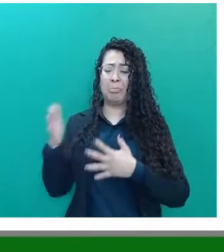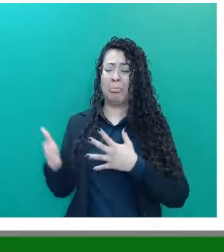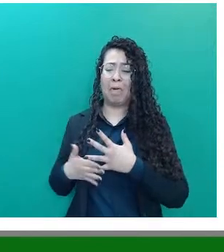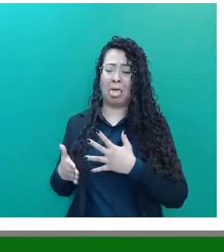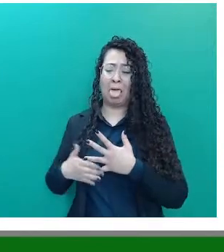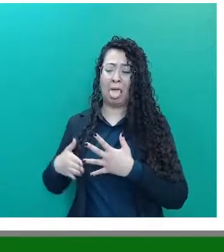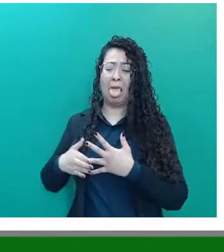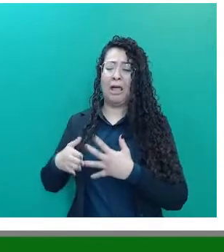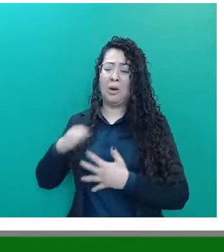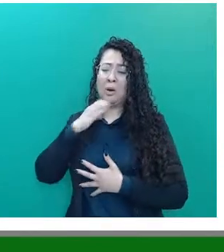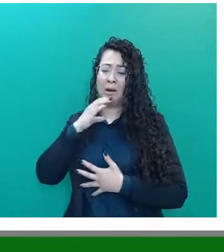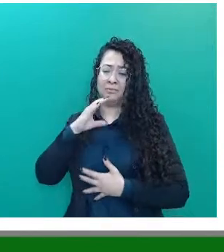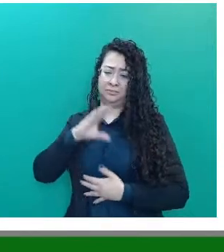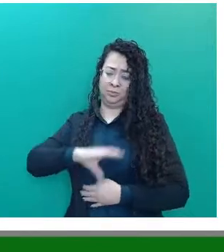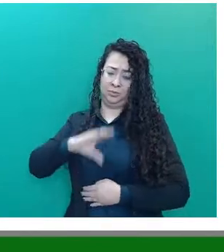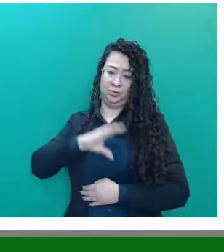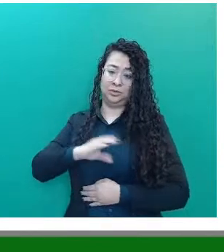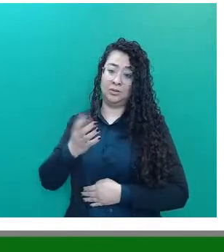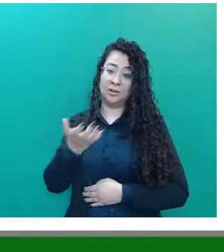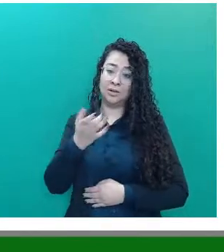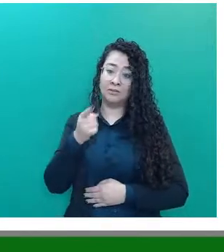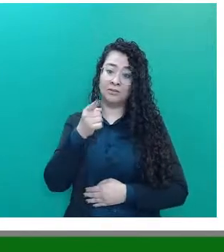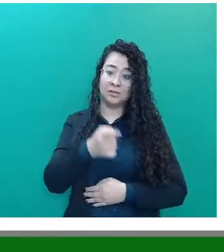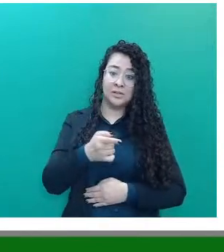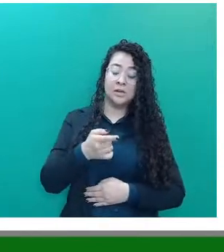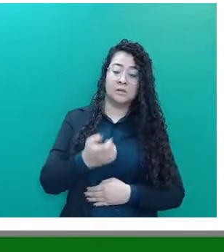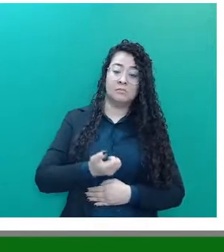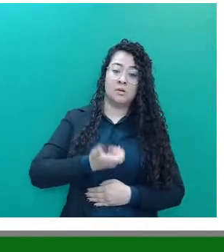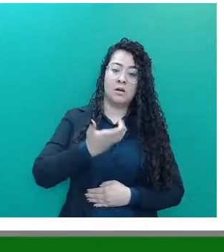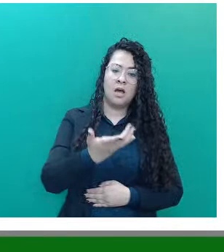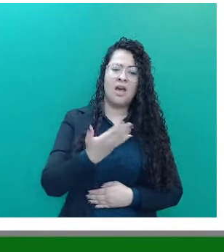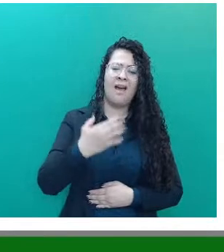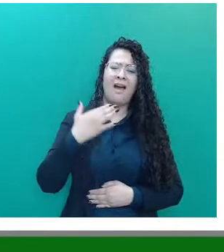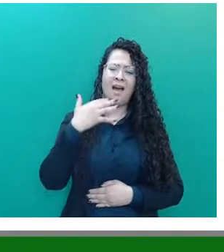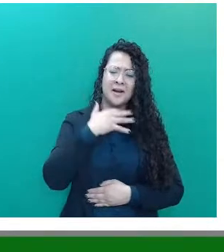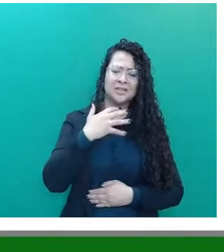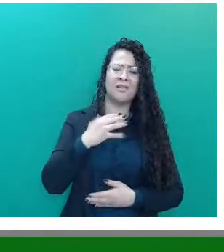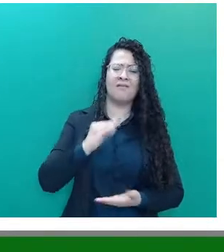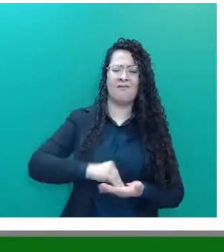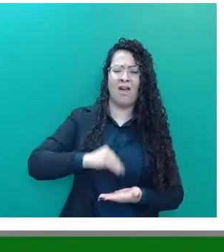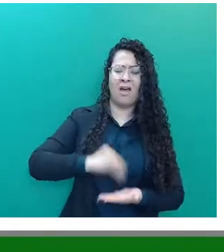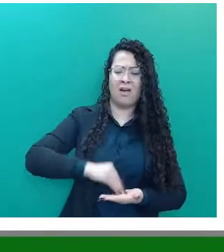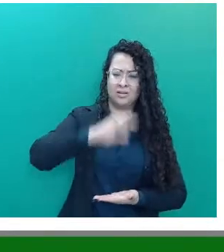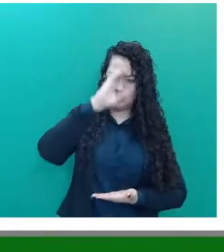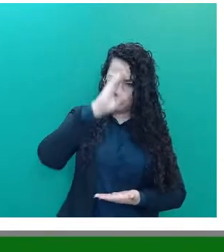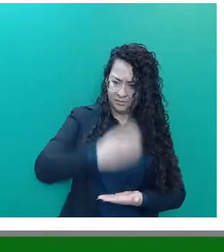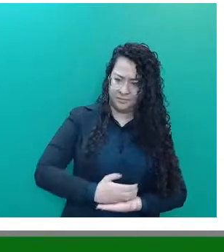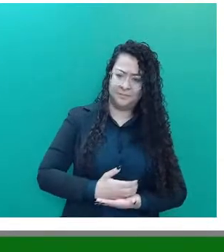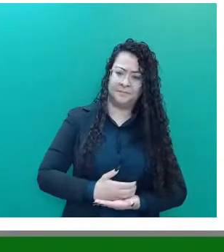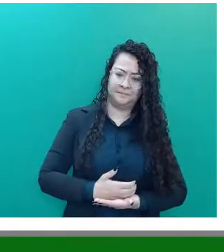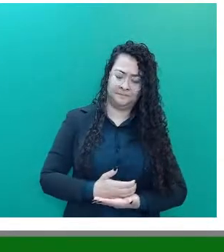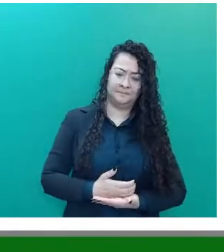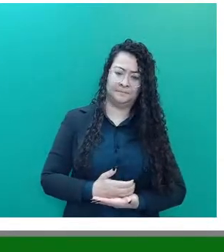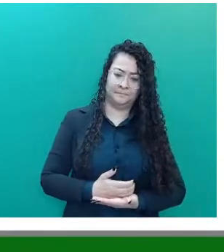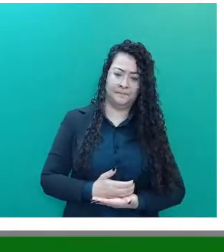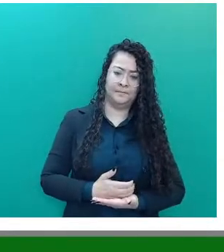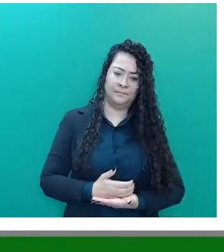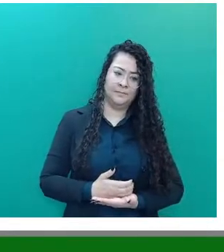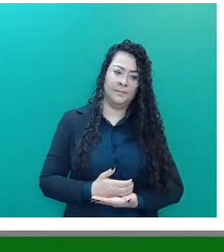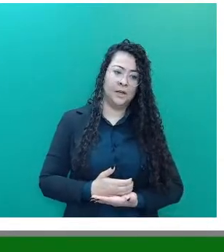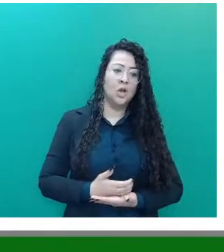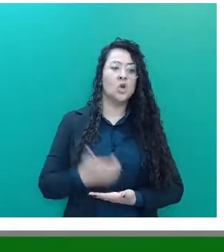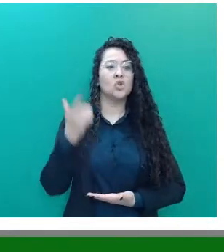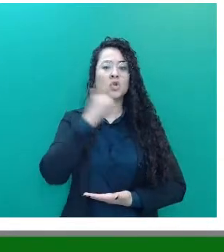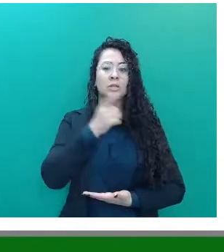assim que você comentasse um pouco mais, eu acho que faltou na tese, de repente agora você elabora uma primeira resposta e